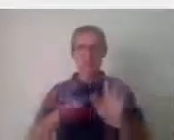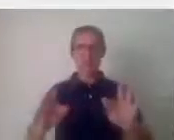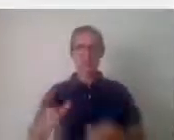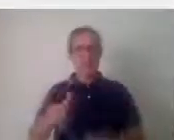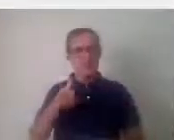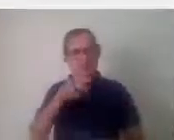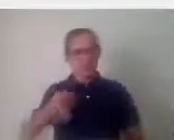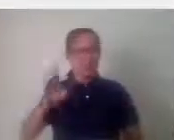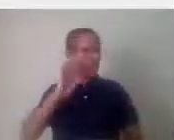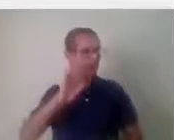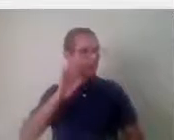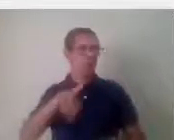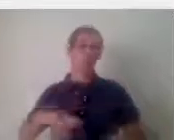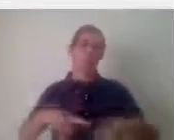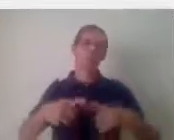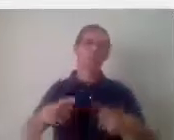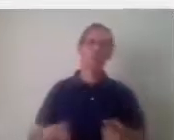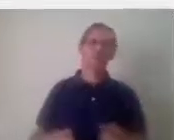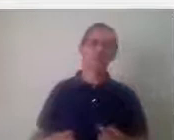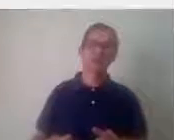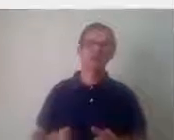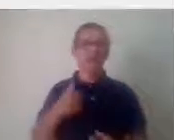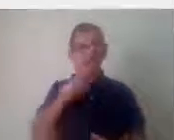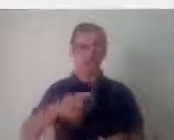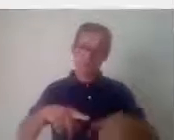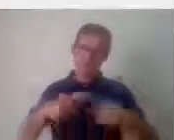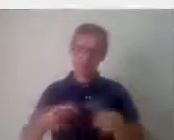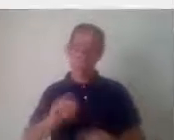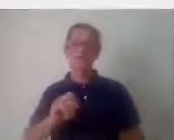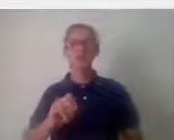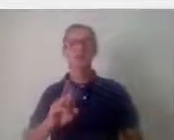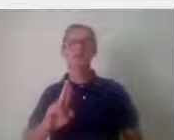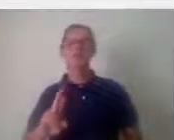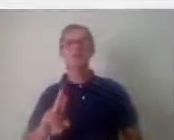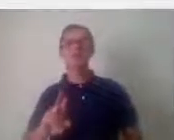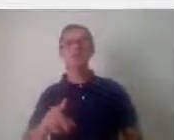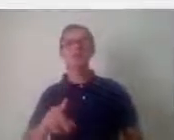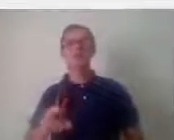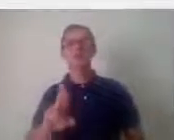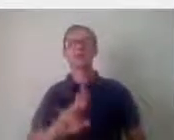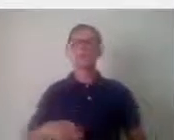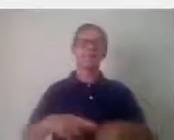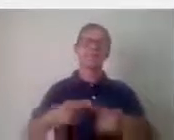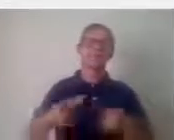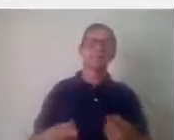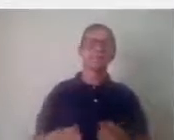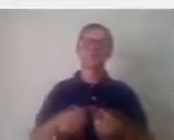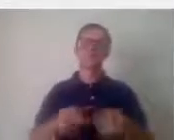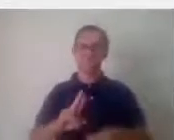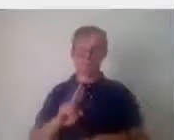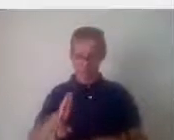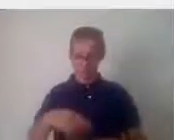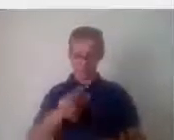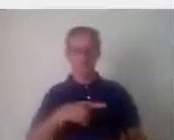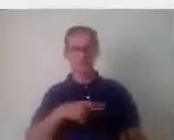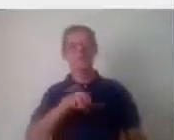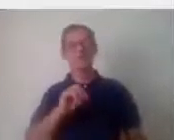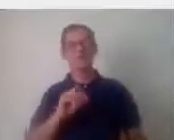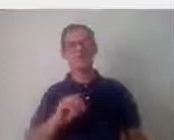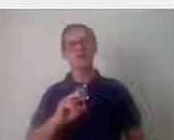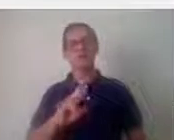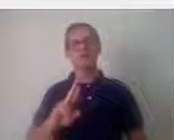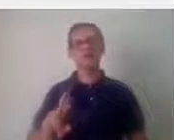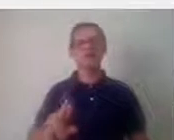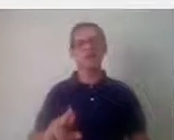professora. Beleza. Ô, professora, o que é esse R que você está colocando aqui? Esse R, a gente chama ele